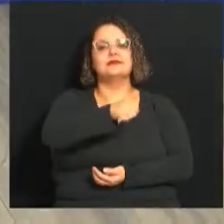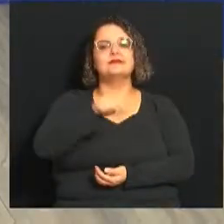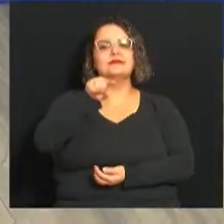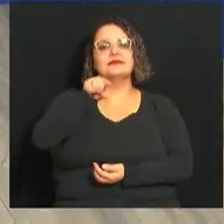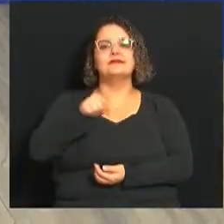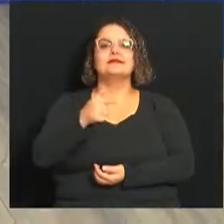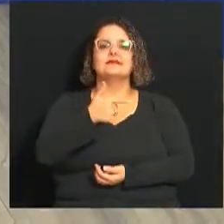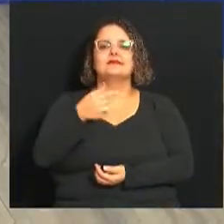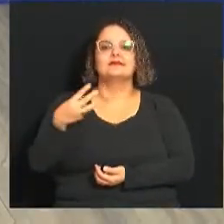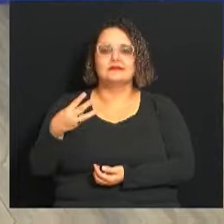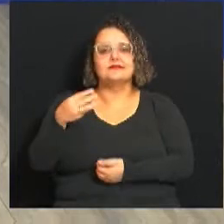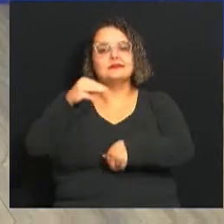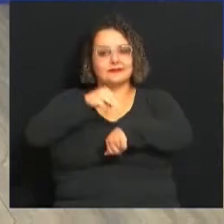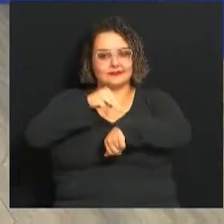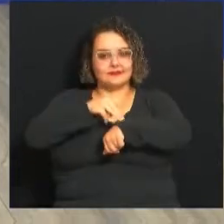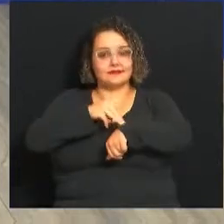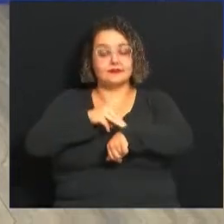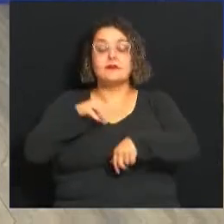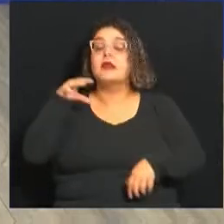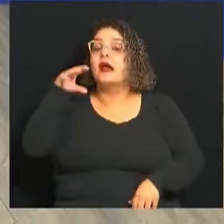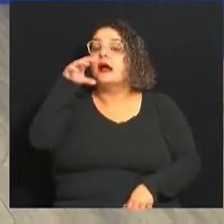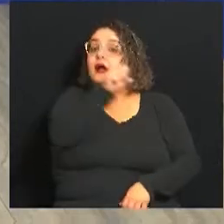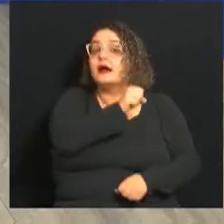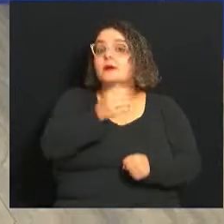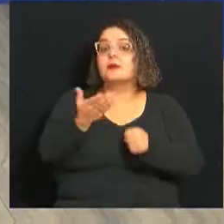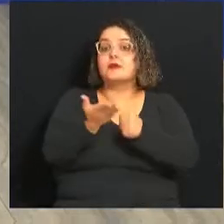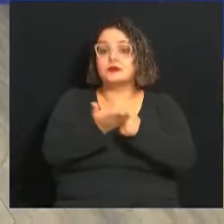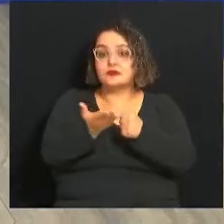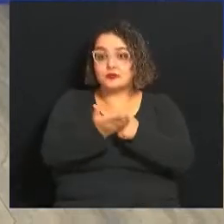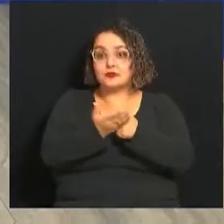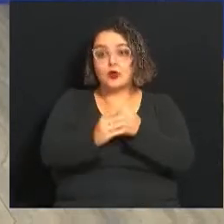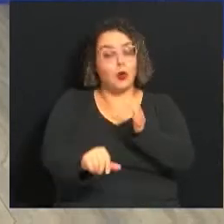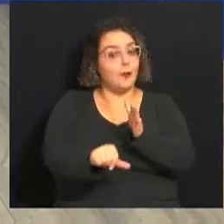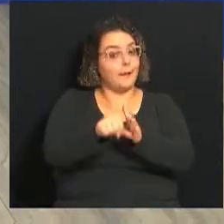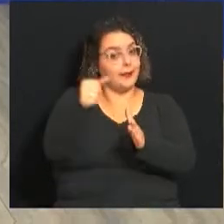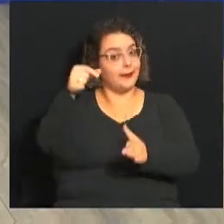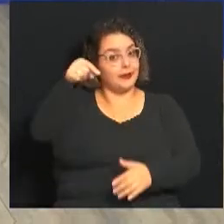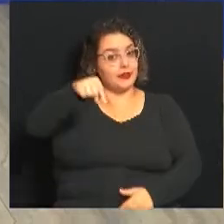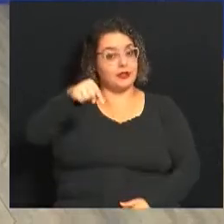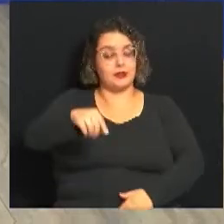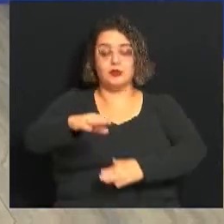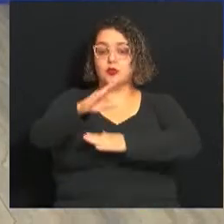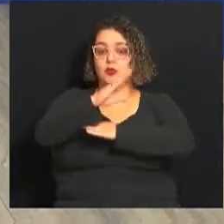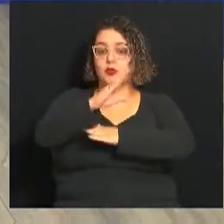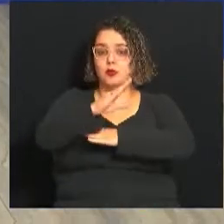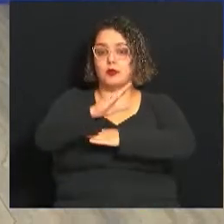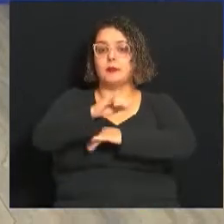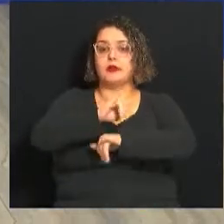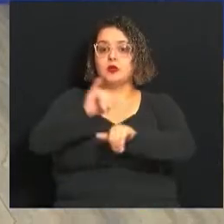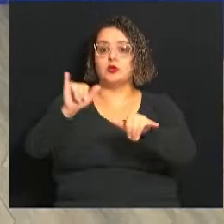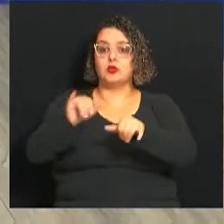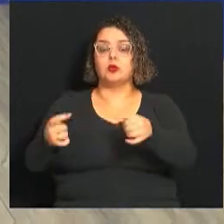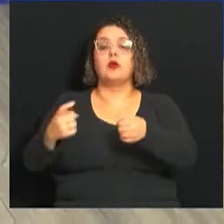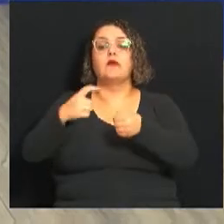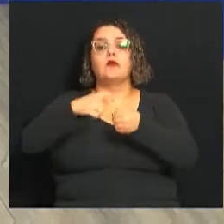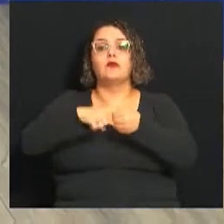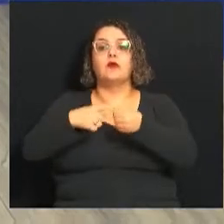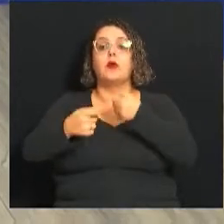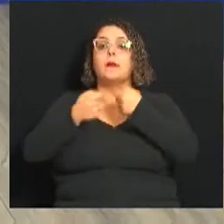(11h23). Vamos fazer o seguinte, rápido intervalo, eu sou o primeiro aqui no Câmara Notícia e na volta tem uma